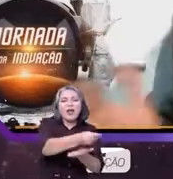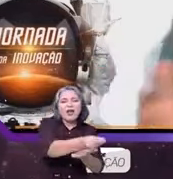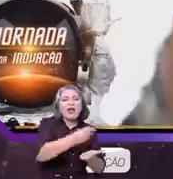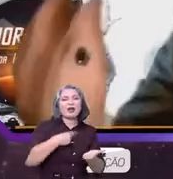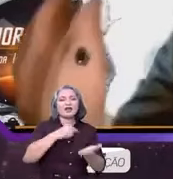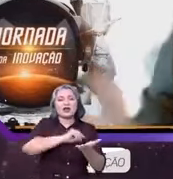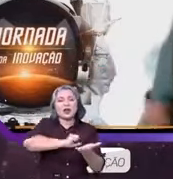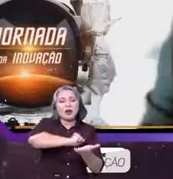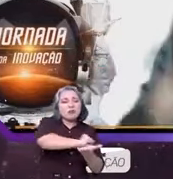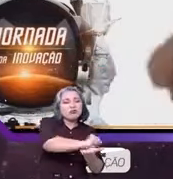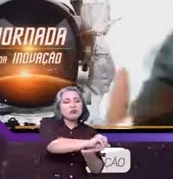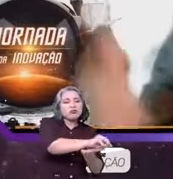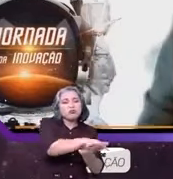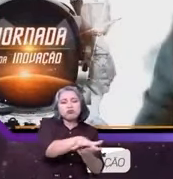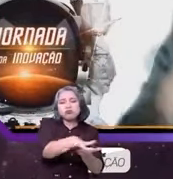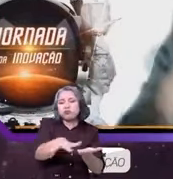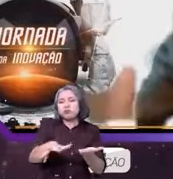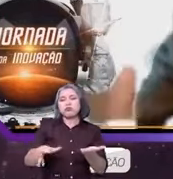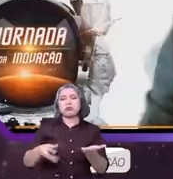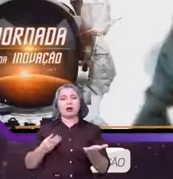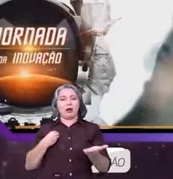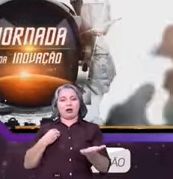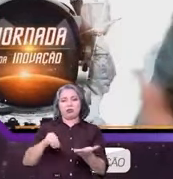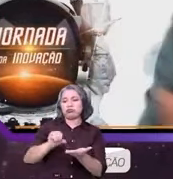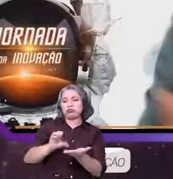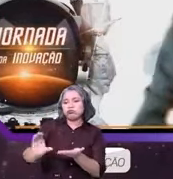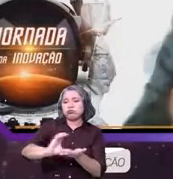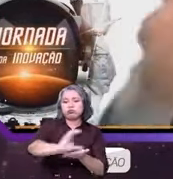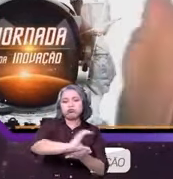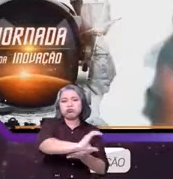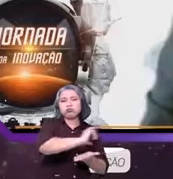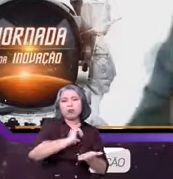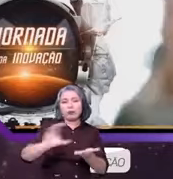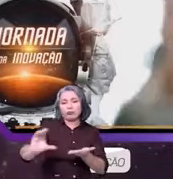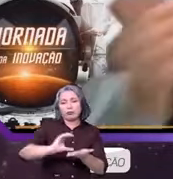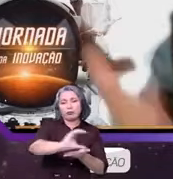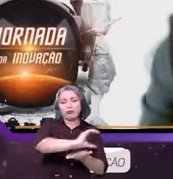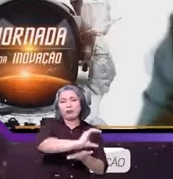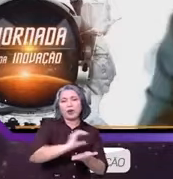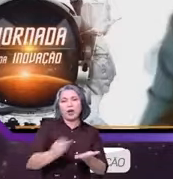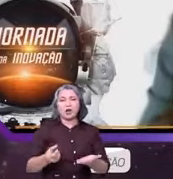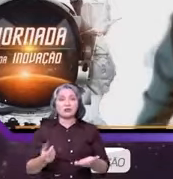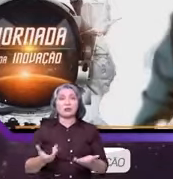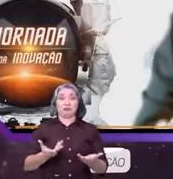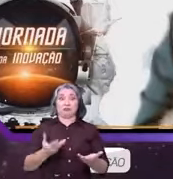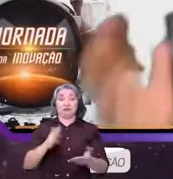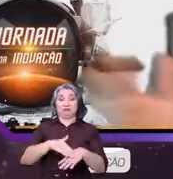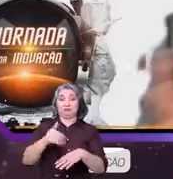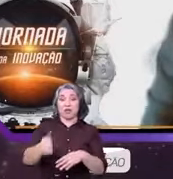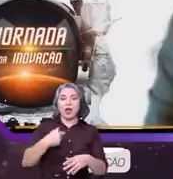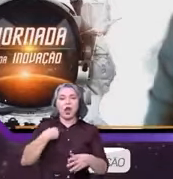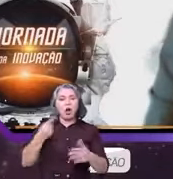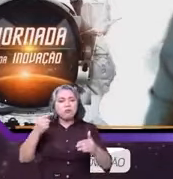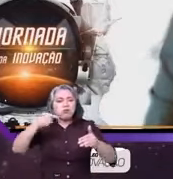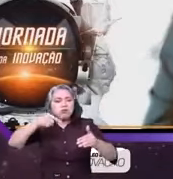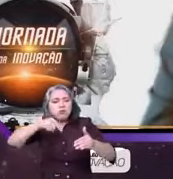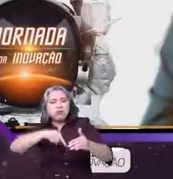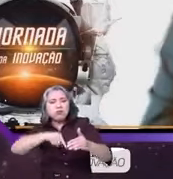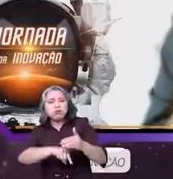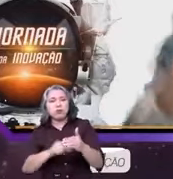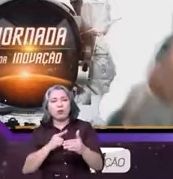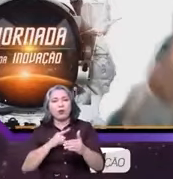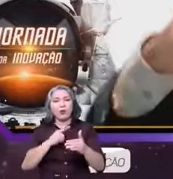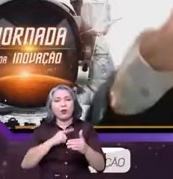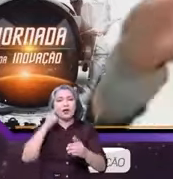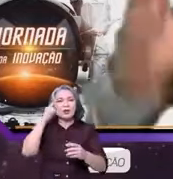múltiplas entregas, de retroalimentação da qualidade das entregas, explorar um pouco mais